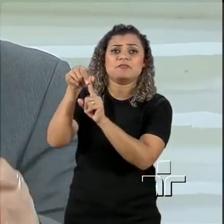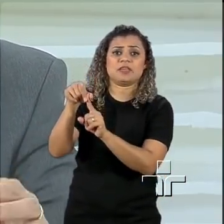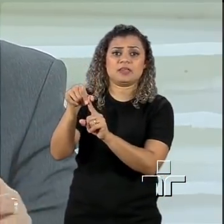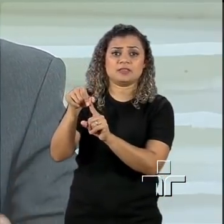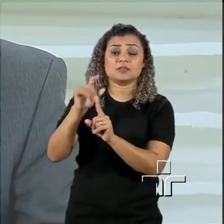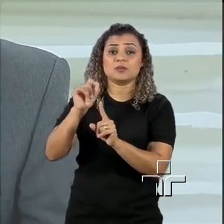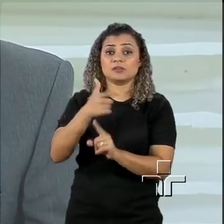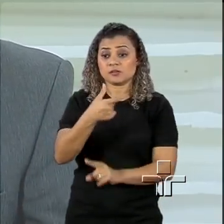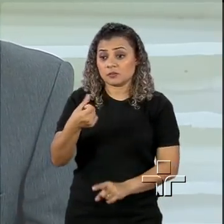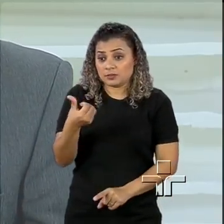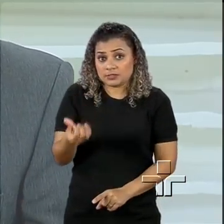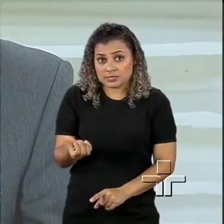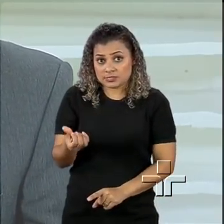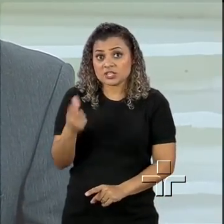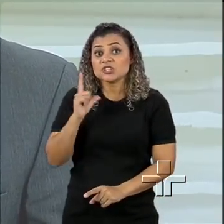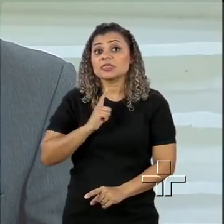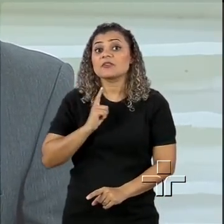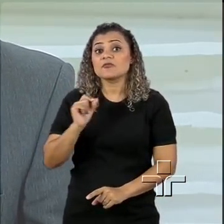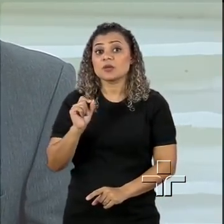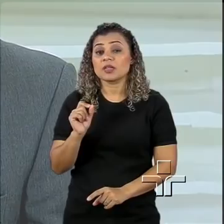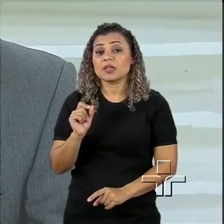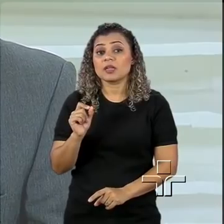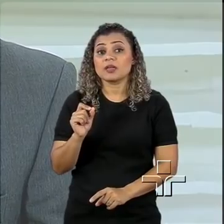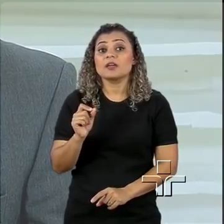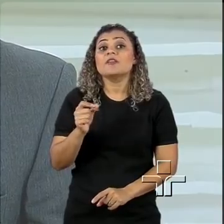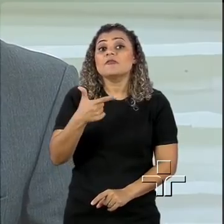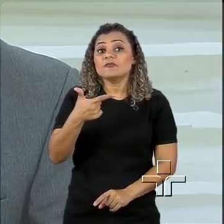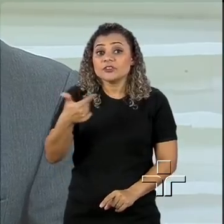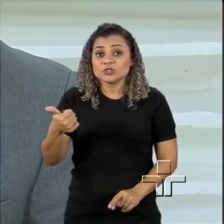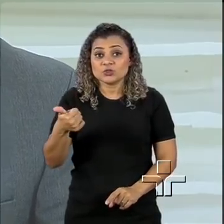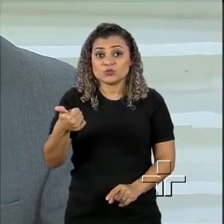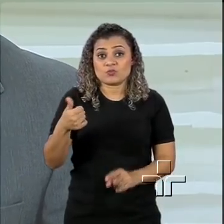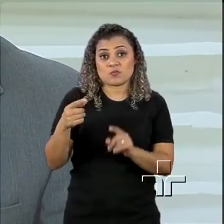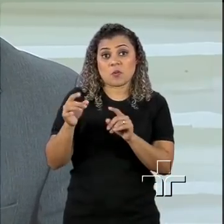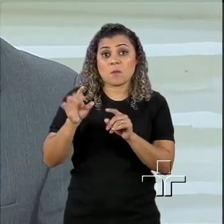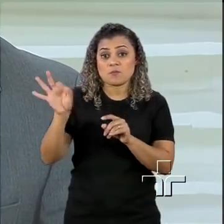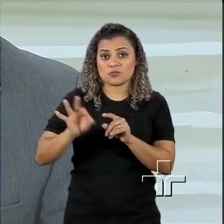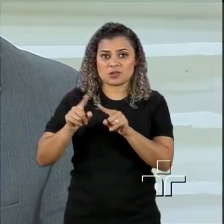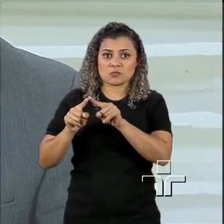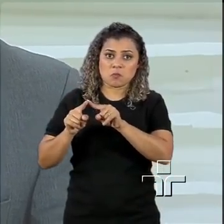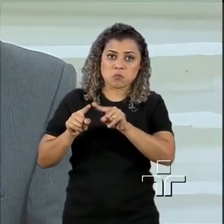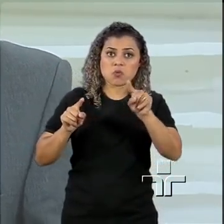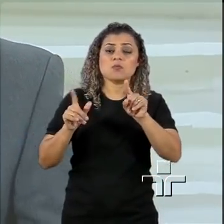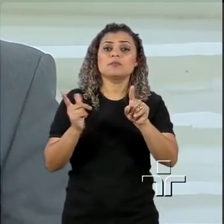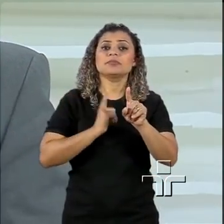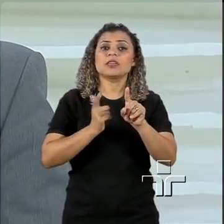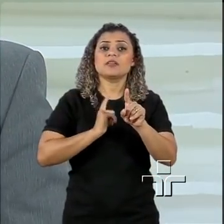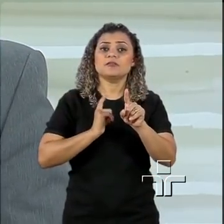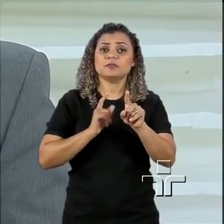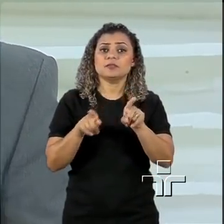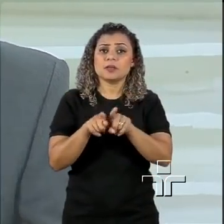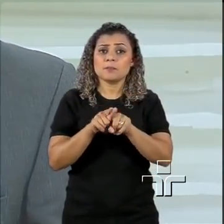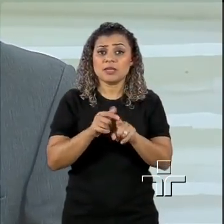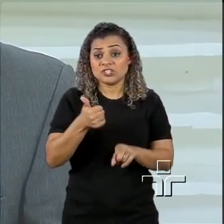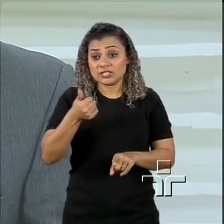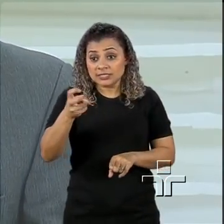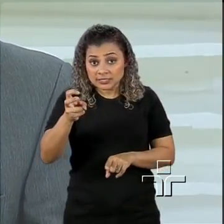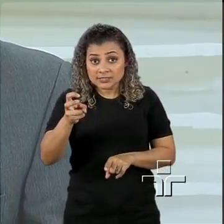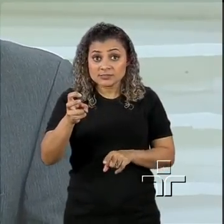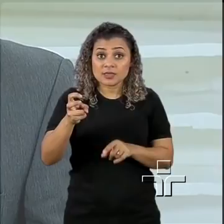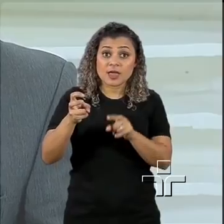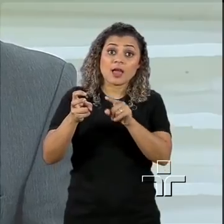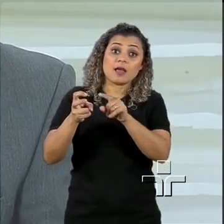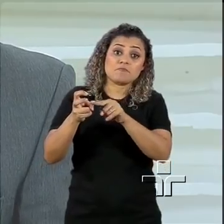2016, de 6% da capital, por exemplo, para 21%. Da mesma forma, no estado de São Paulo, de 7%, na ordem de 15% a 17% de preferência